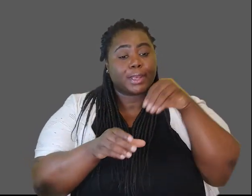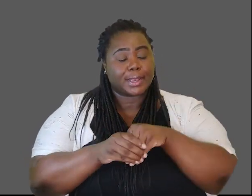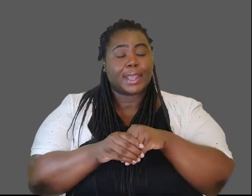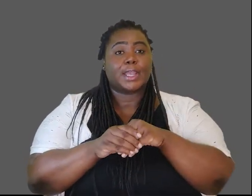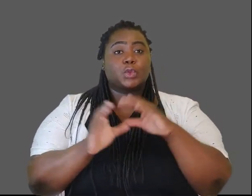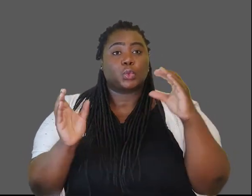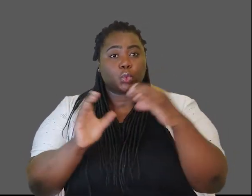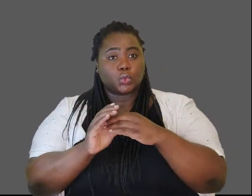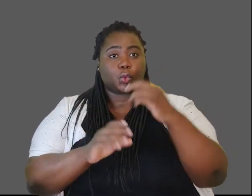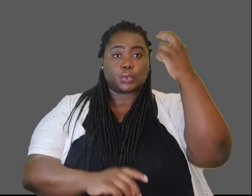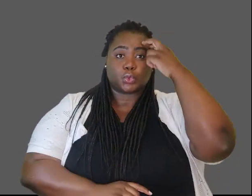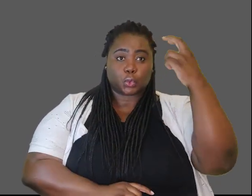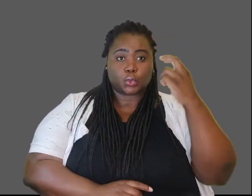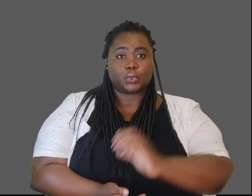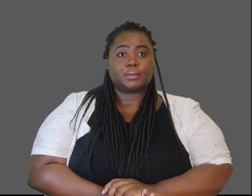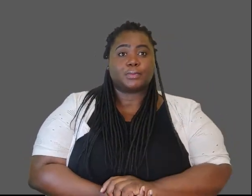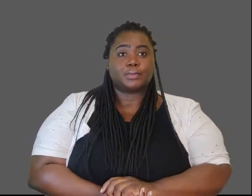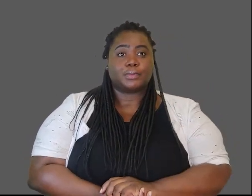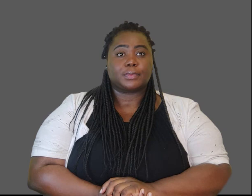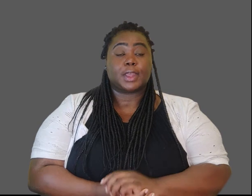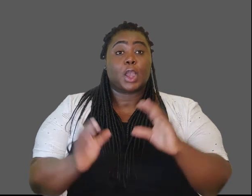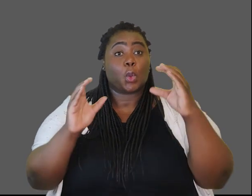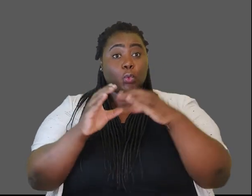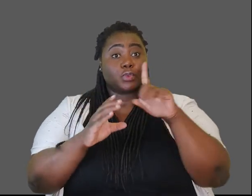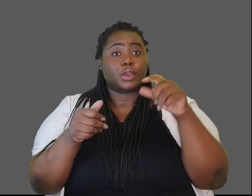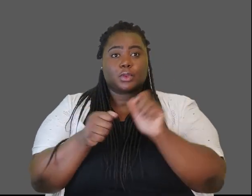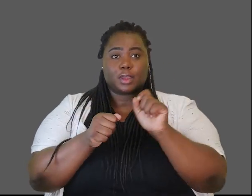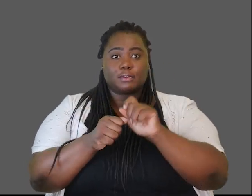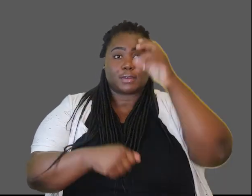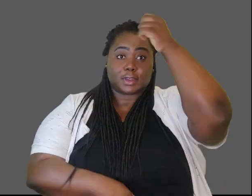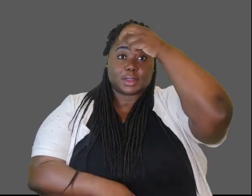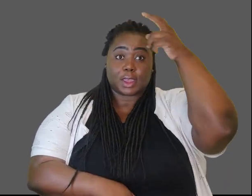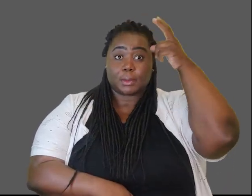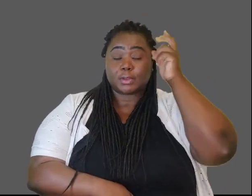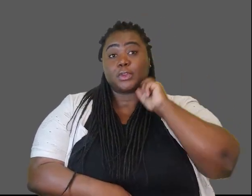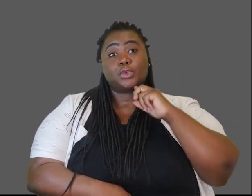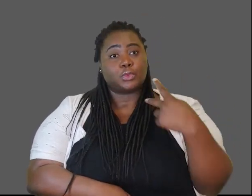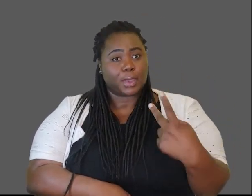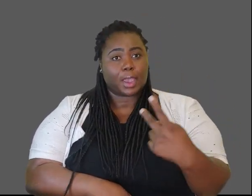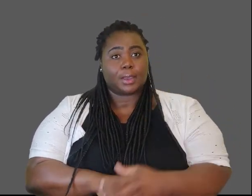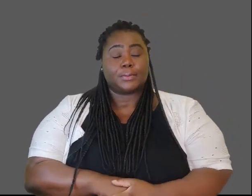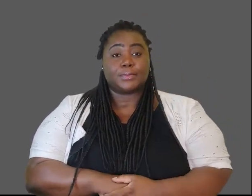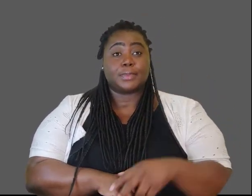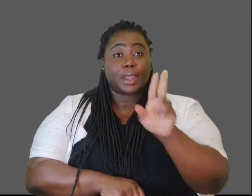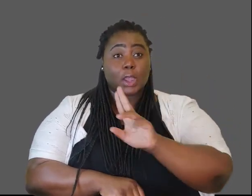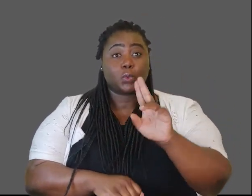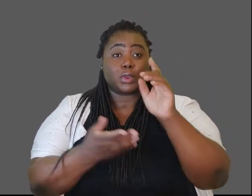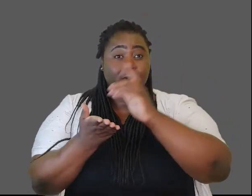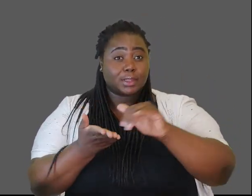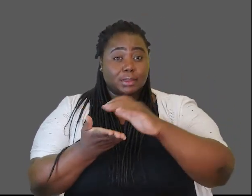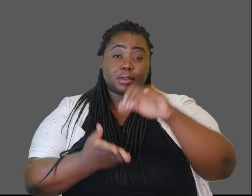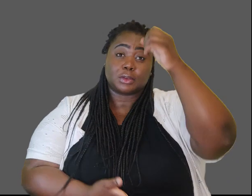do Circuito Municipal de Cultura. O circuito é realizado pela Prefeitura Municipal de Belo Horizonte, através